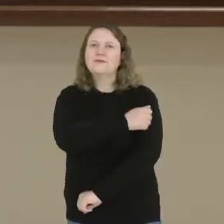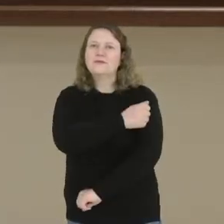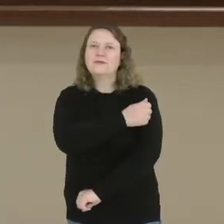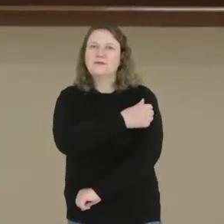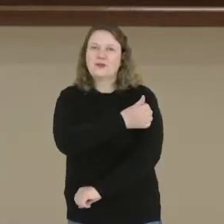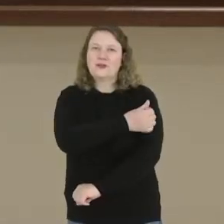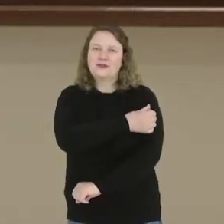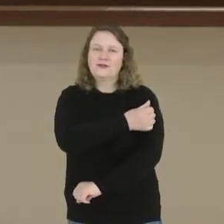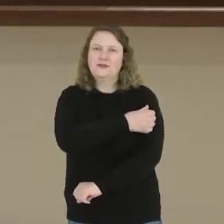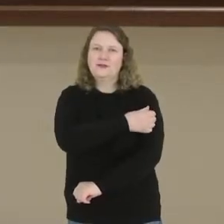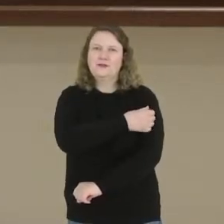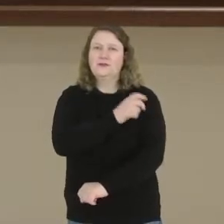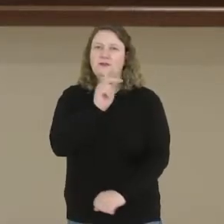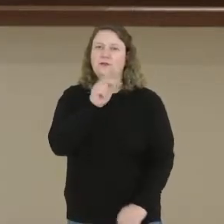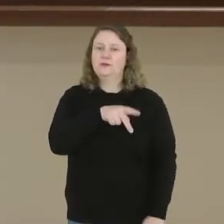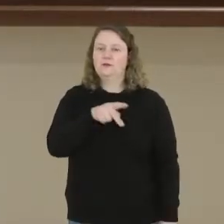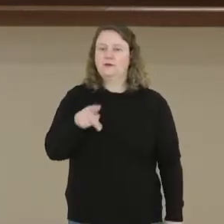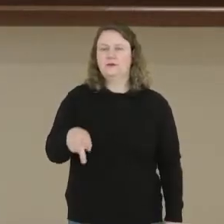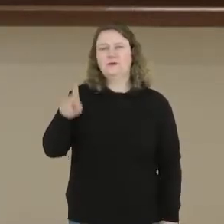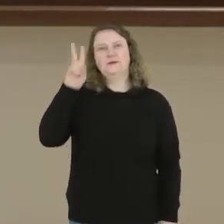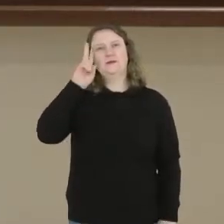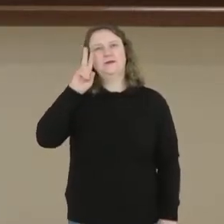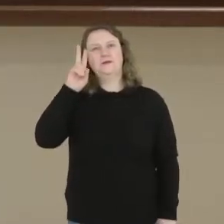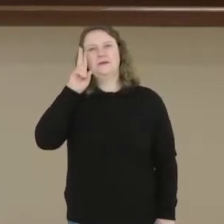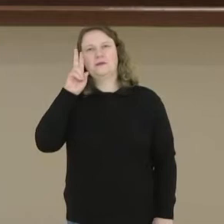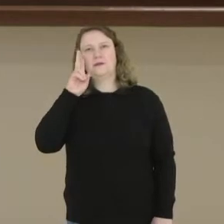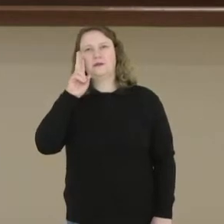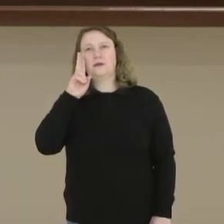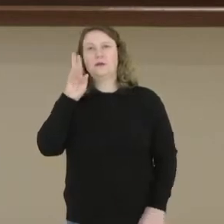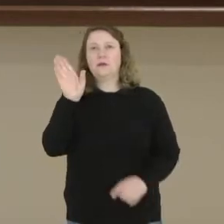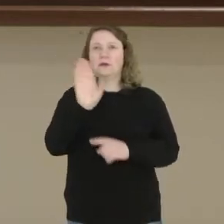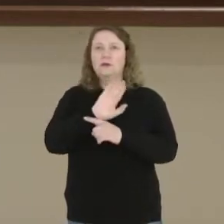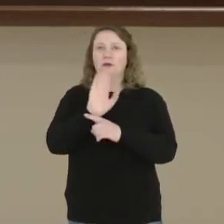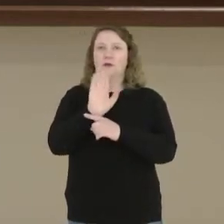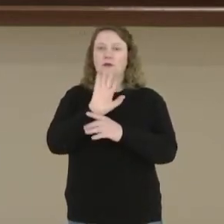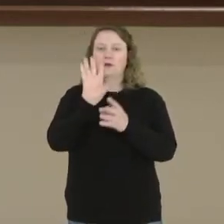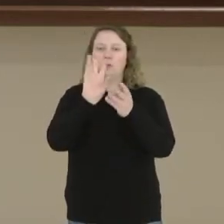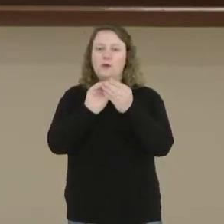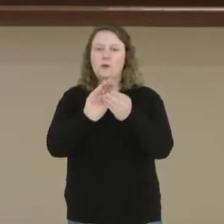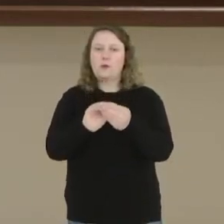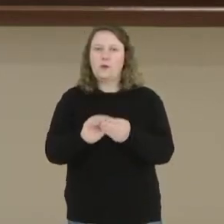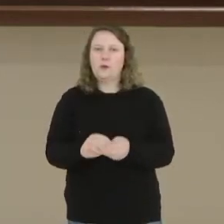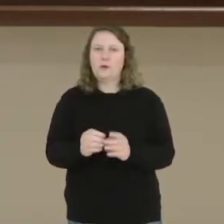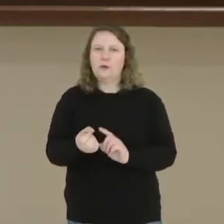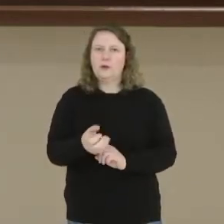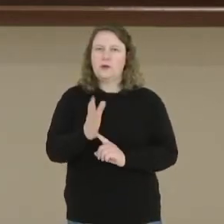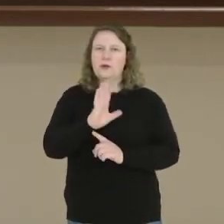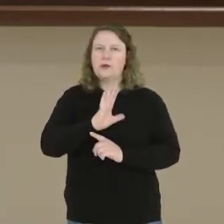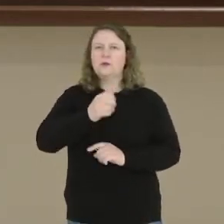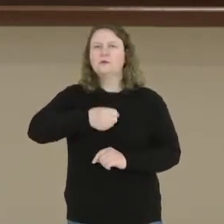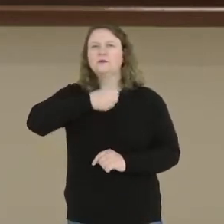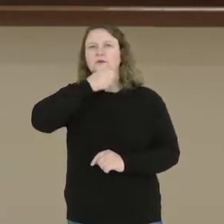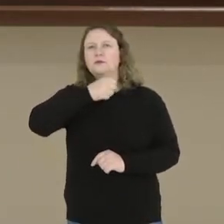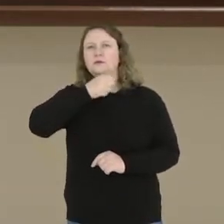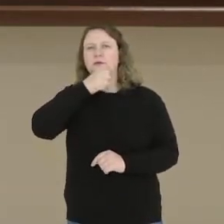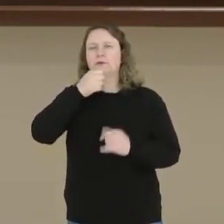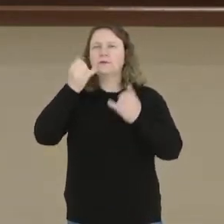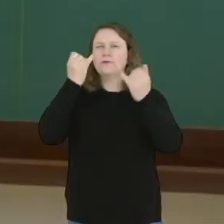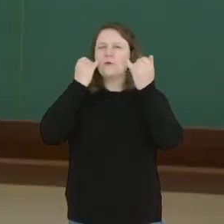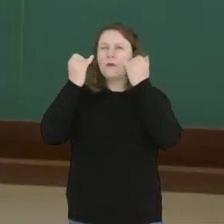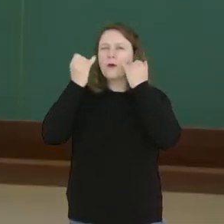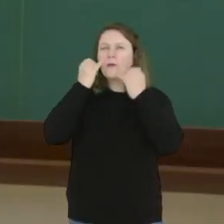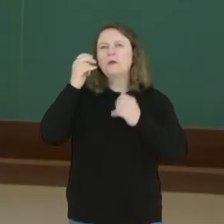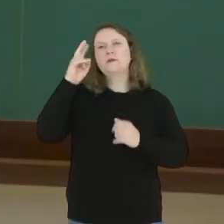estudantes do 6º ano, sou o professor Roberto Falcione. Neste vídeo vamos estudar Roma Antiga, fontes históricas.